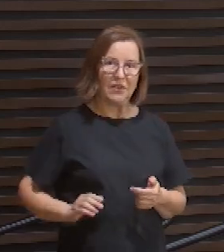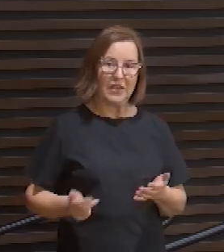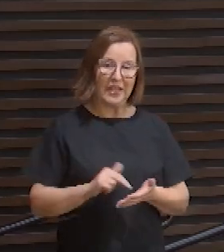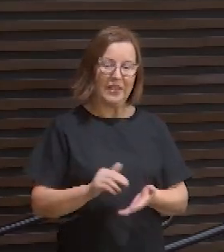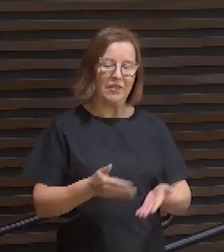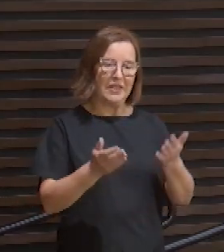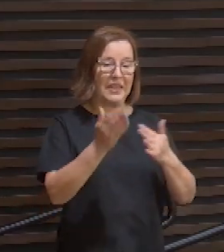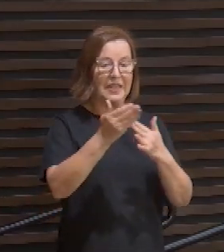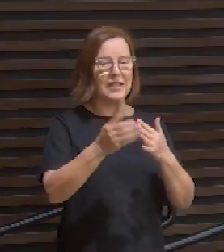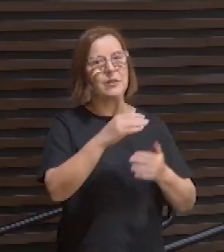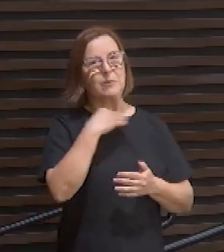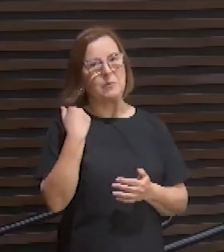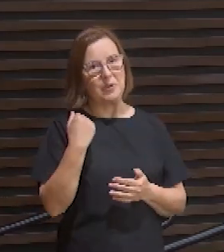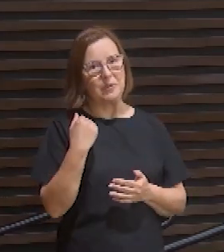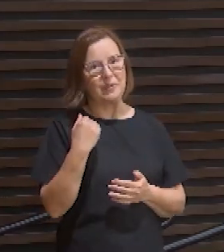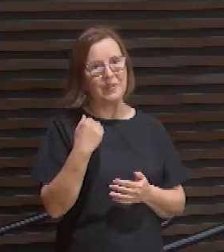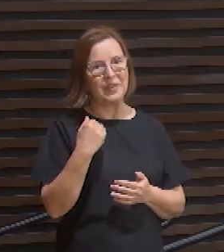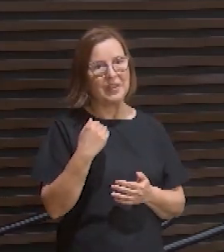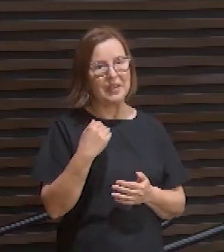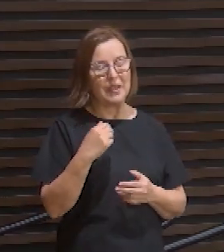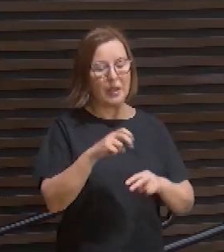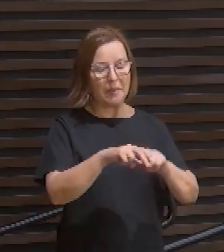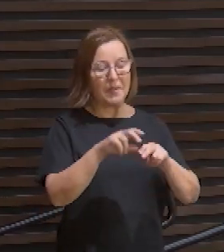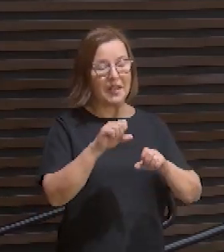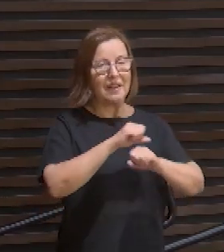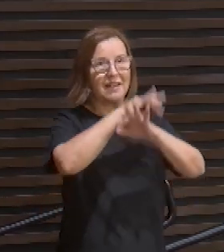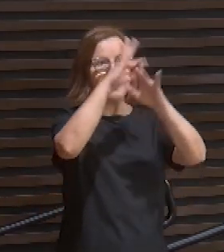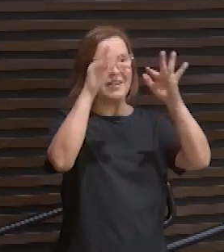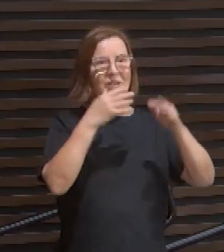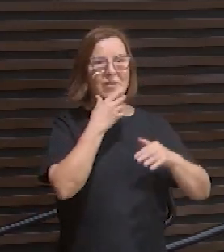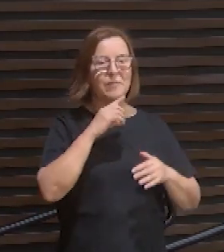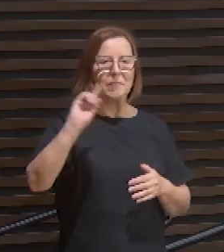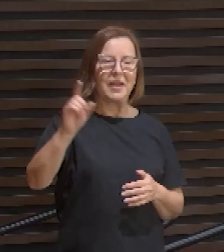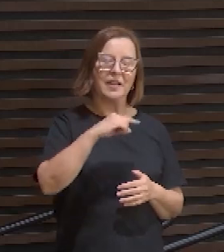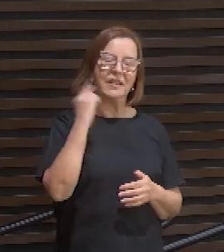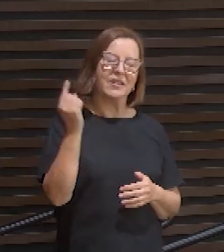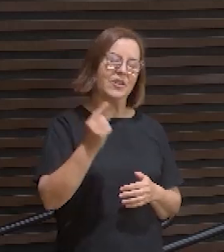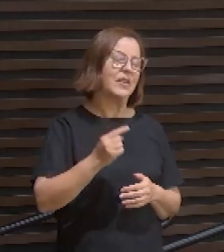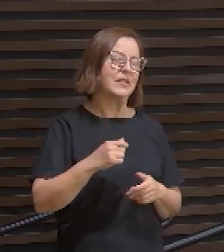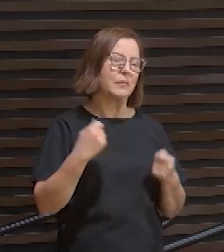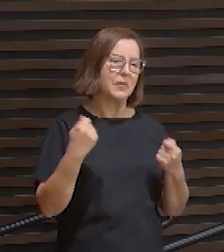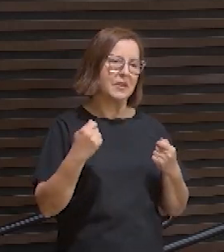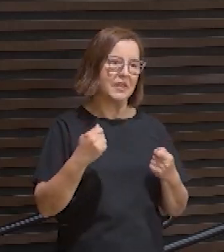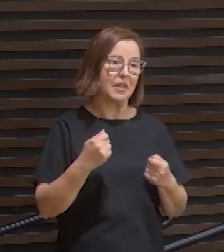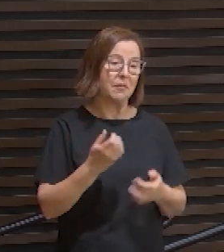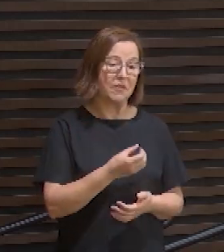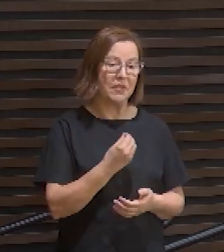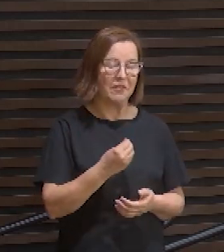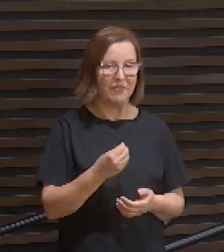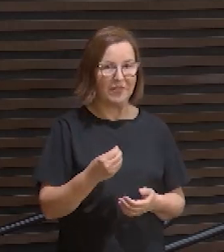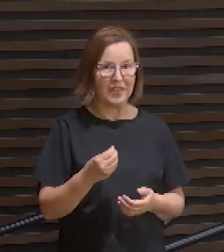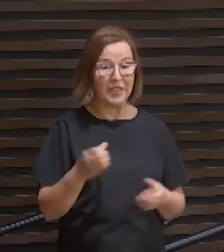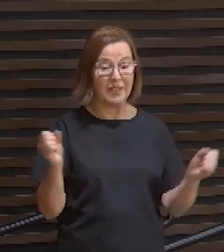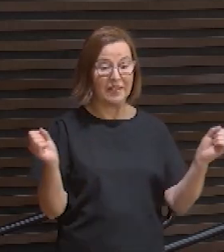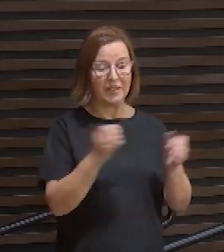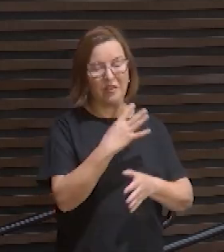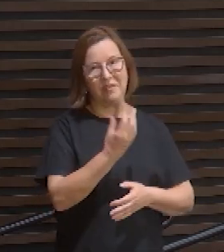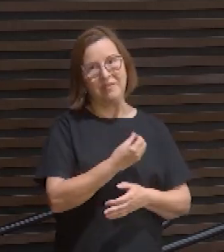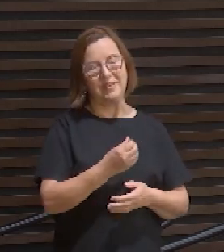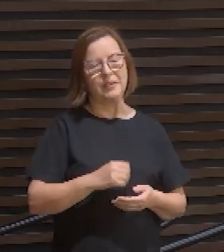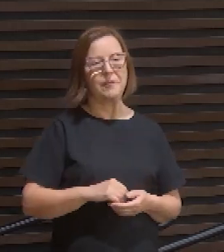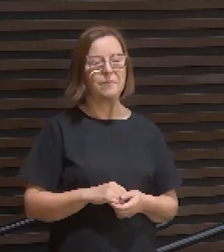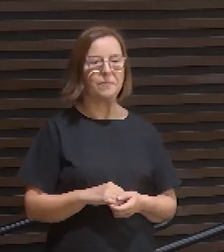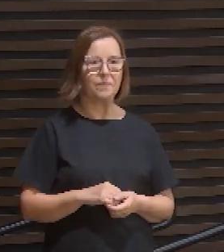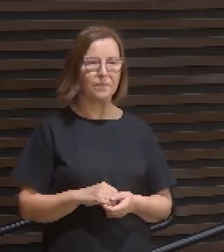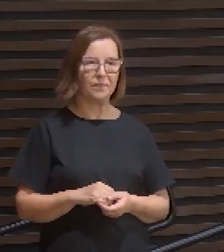Pai, assim também andemos nós em novidade de vida. Nós estávamos nele, tanto na sua morte, quanto na sua ressurreição, é o que o profeta Oséias falou para nós